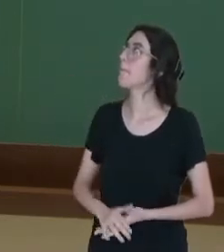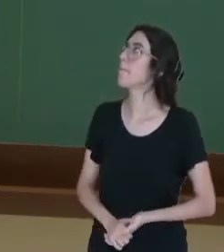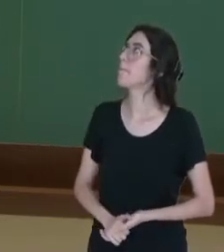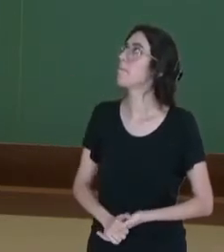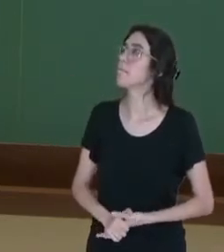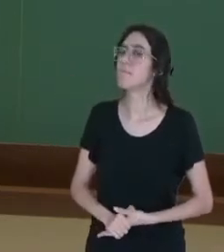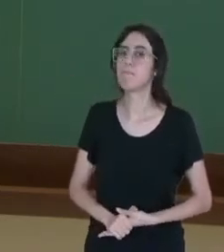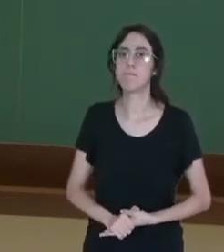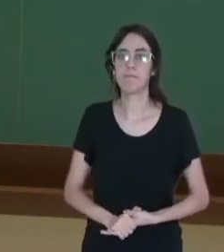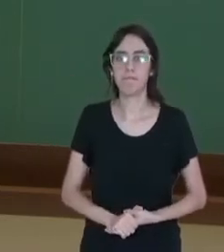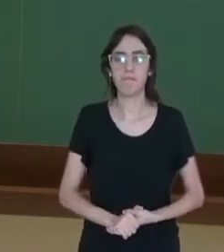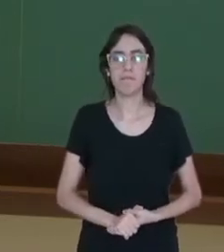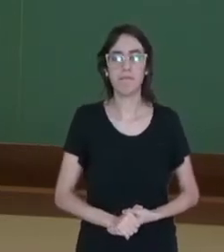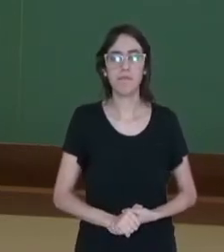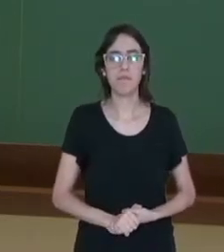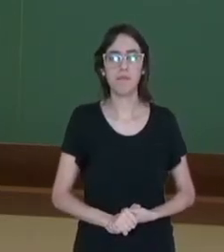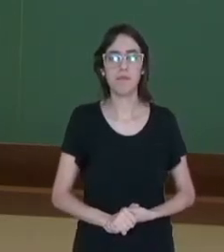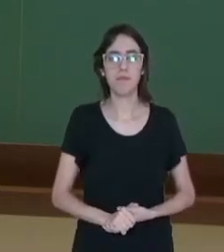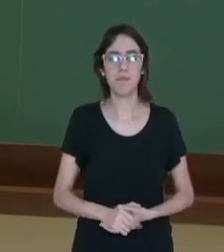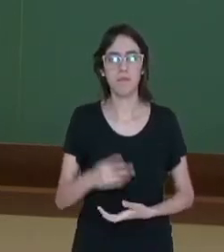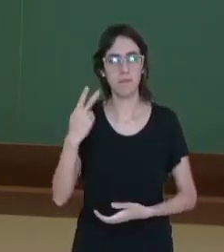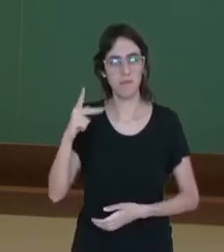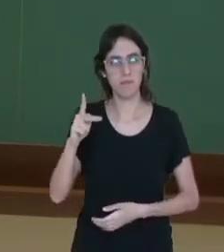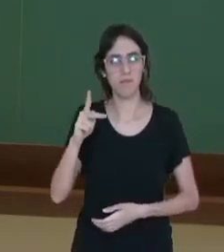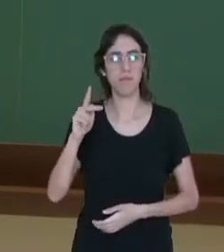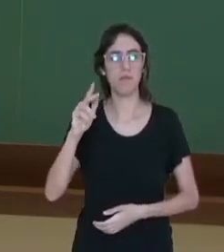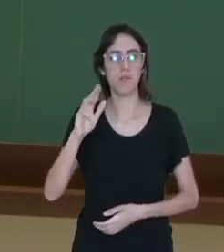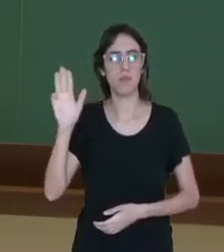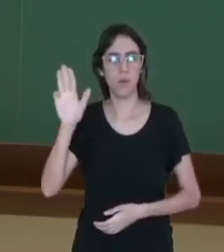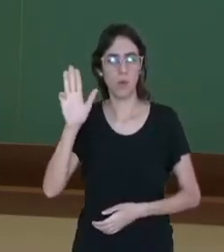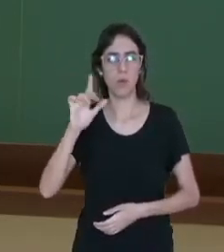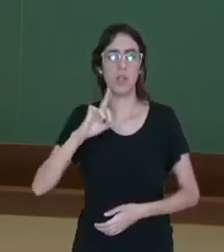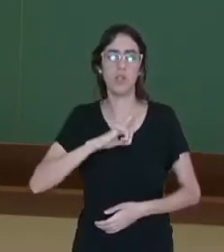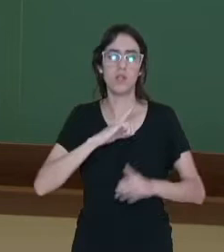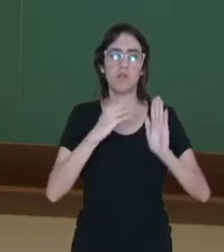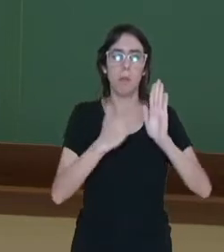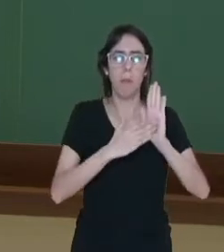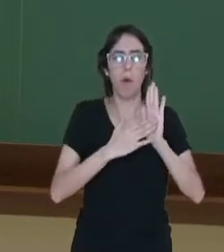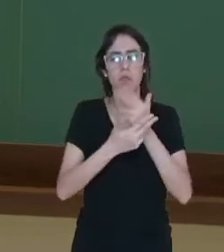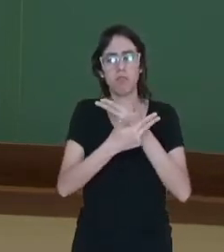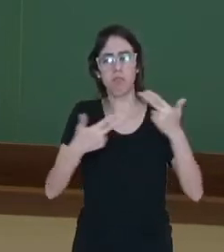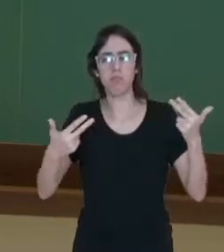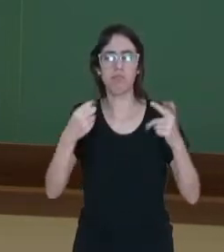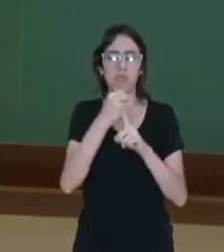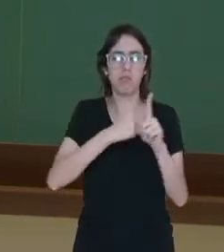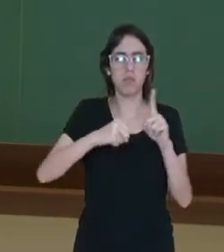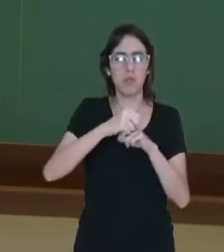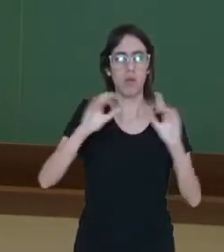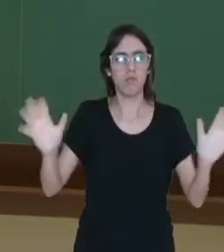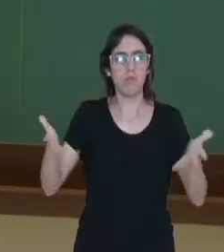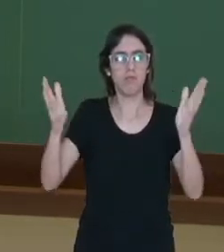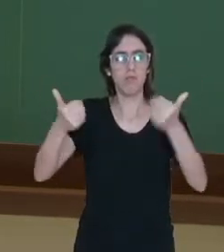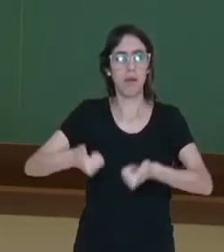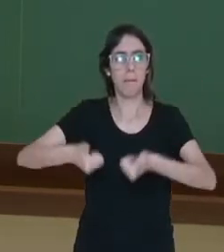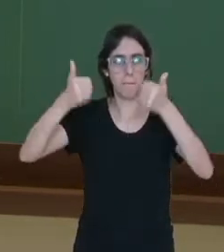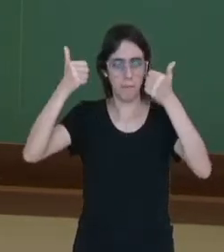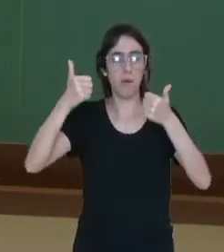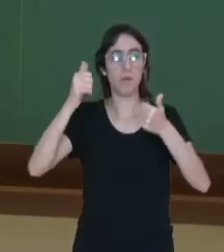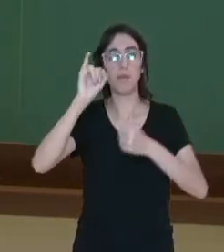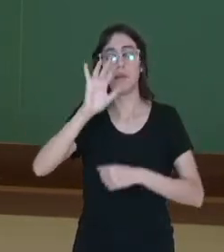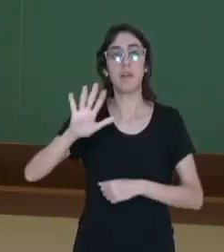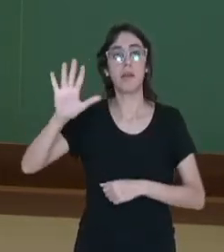O sucesso das políticas sociais garantiu essa reeleição de Lula, além do aspecto econômico. E essa imagem